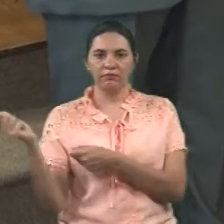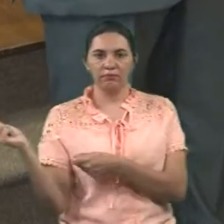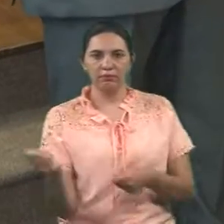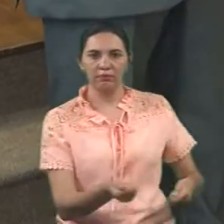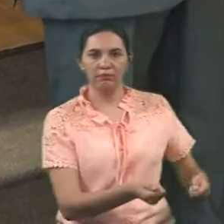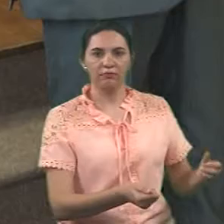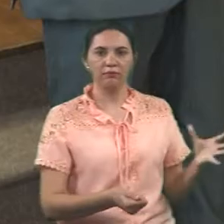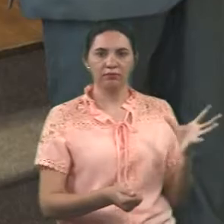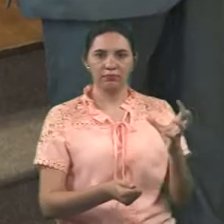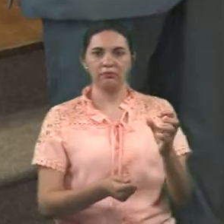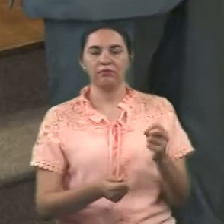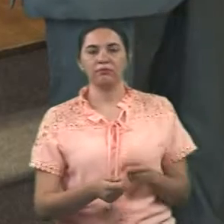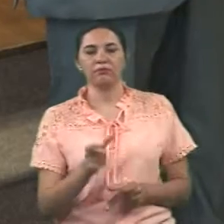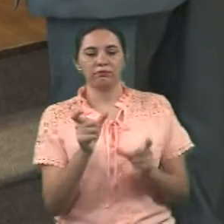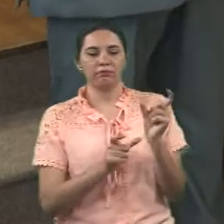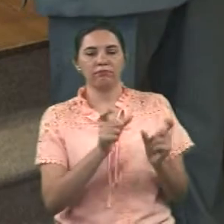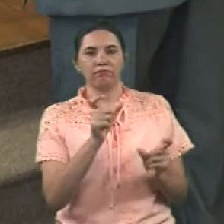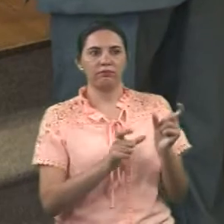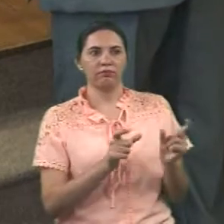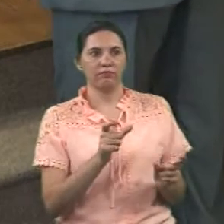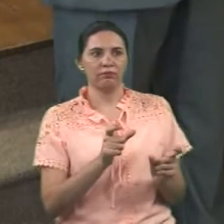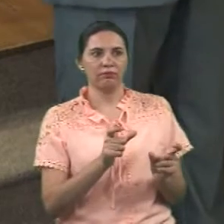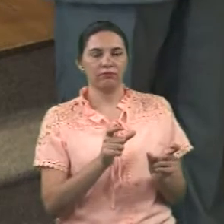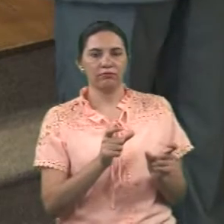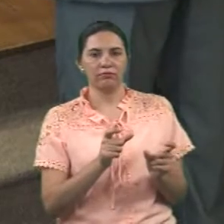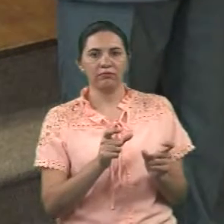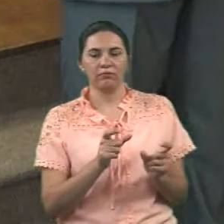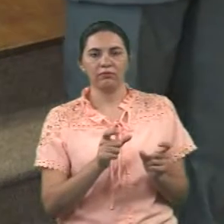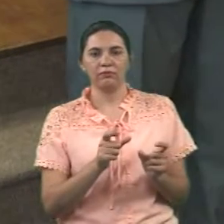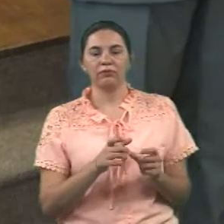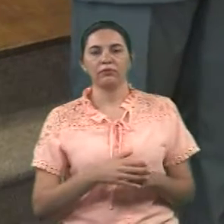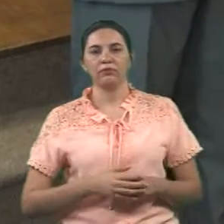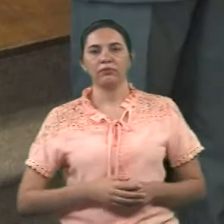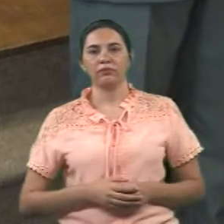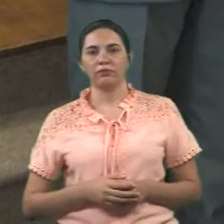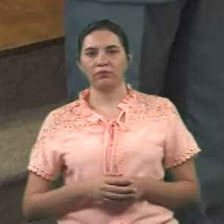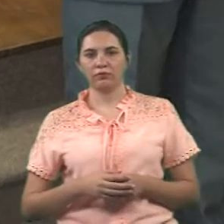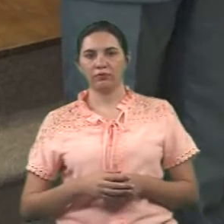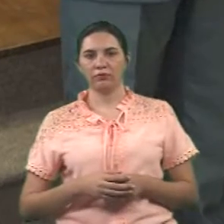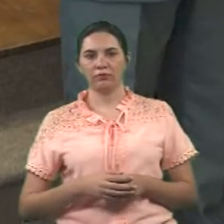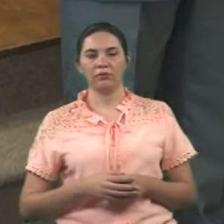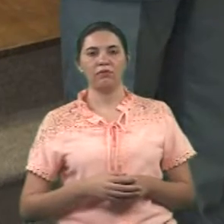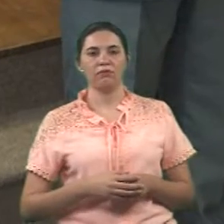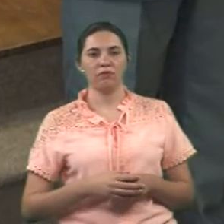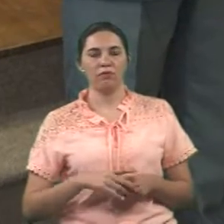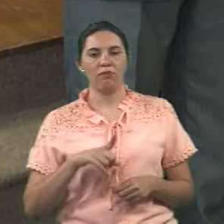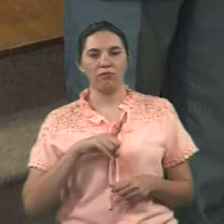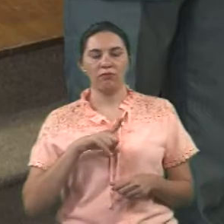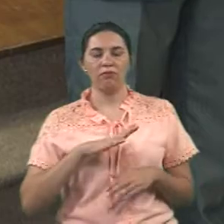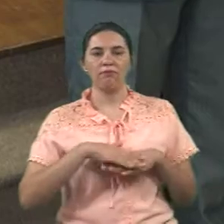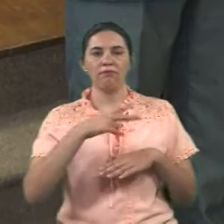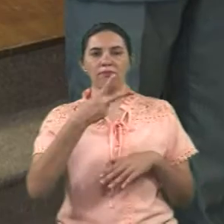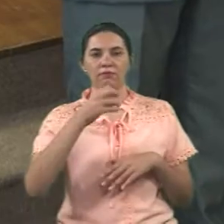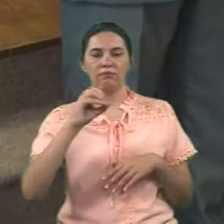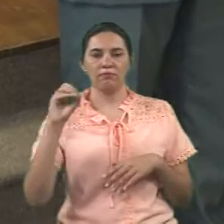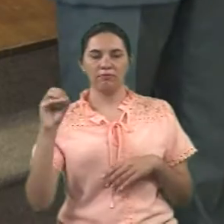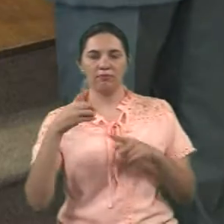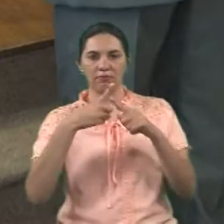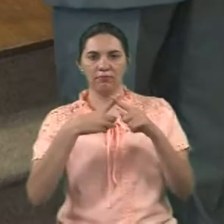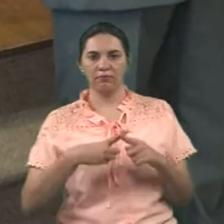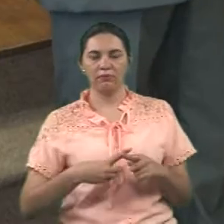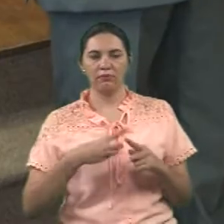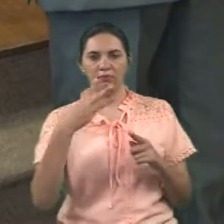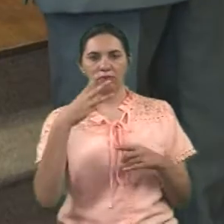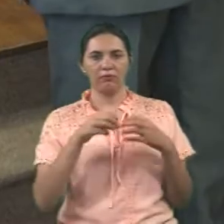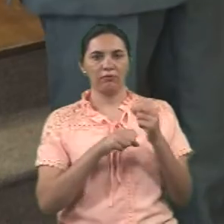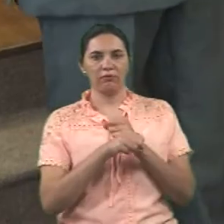e softbol formando cidadãos em sua sede campestre e tem mais de 200 atletas desenvolve também há três